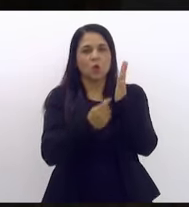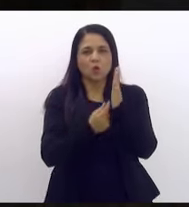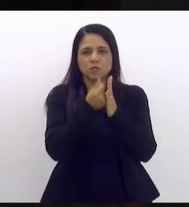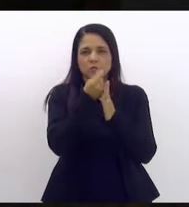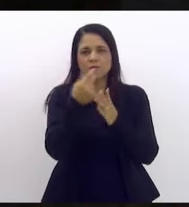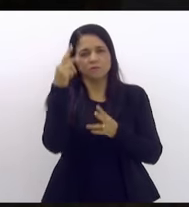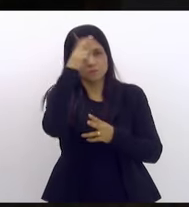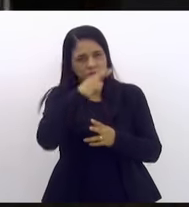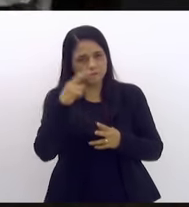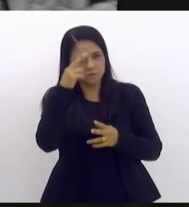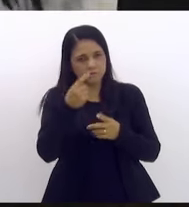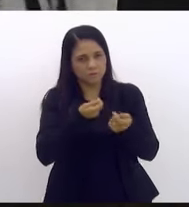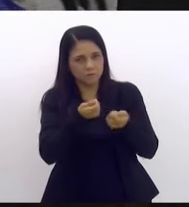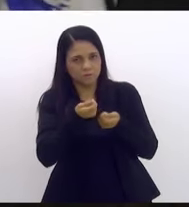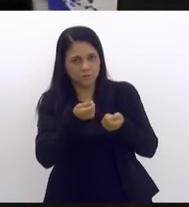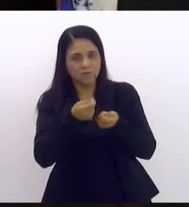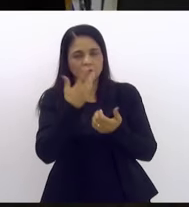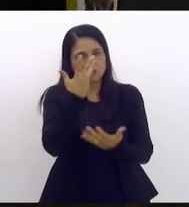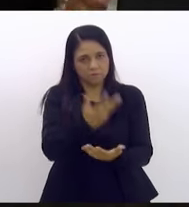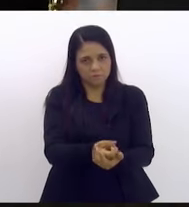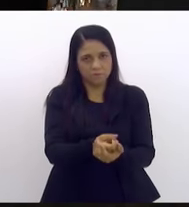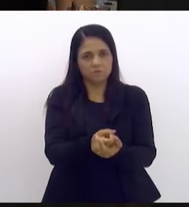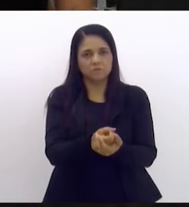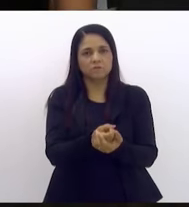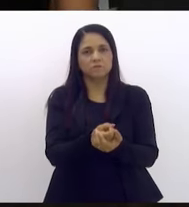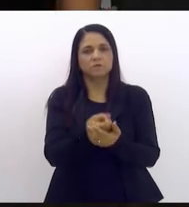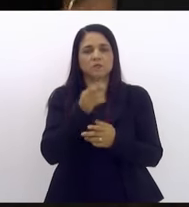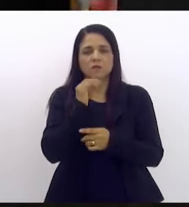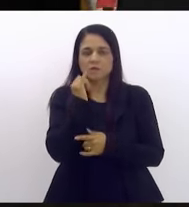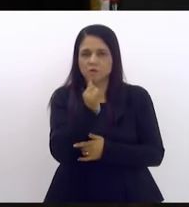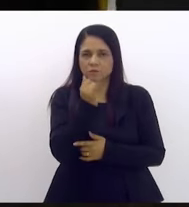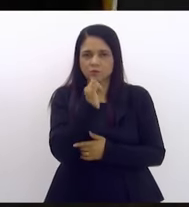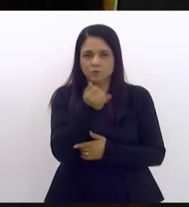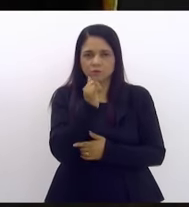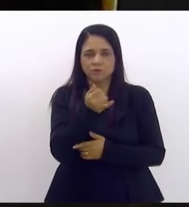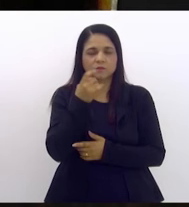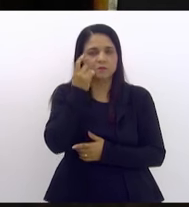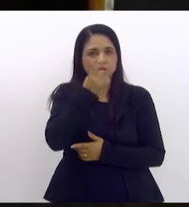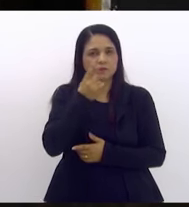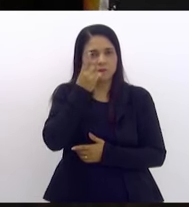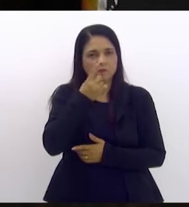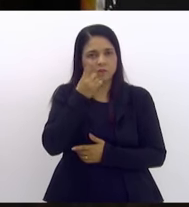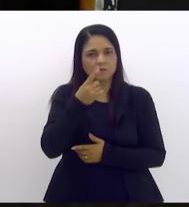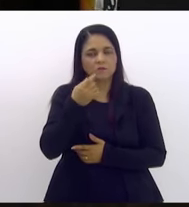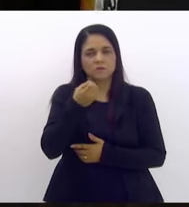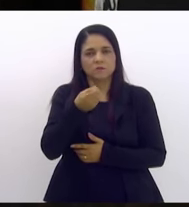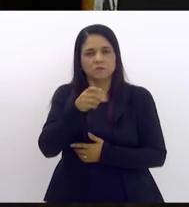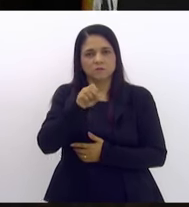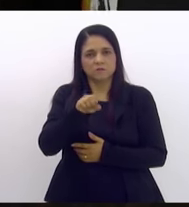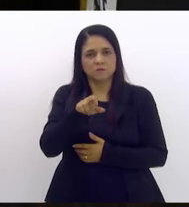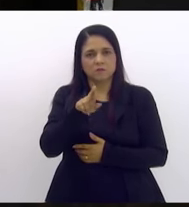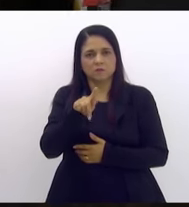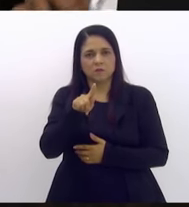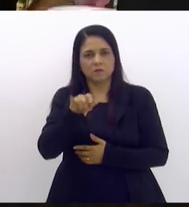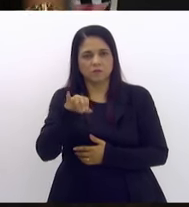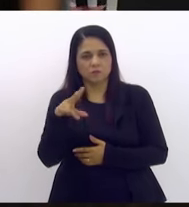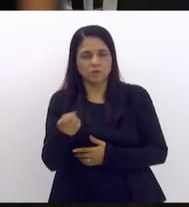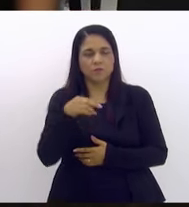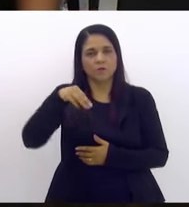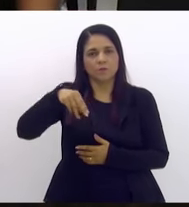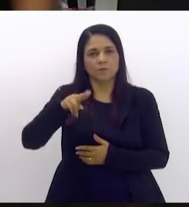Finança, Fiscalização Financeira e Controle, favorável. Relatores, deputado Dr. Serginho, Muni